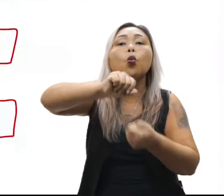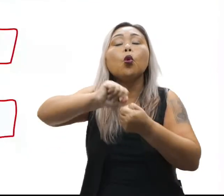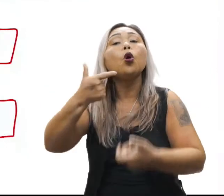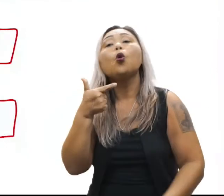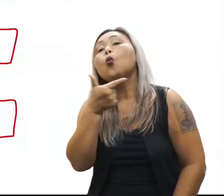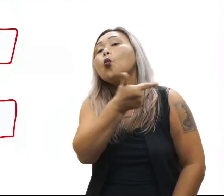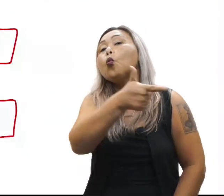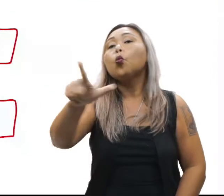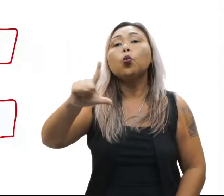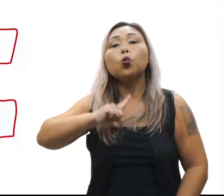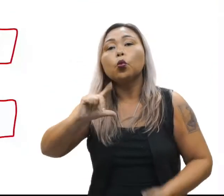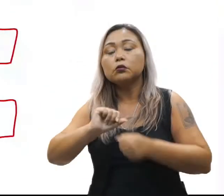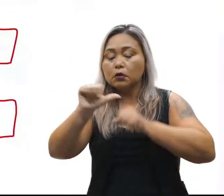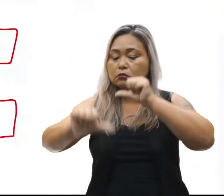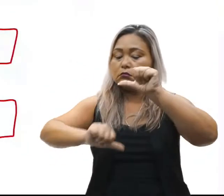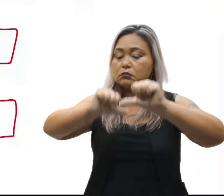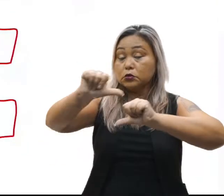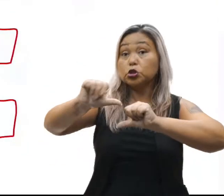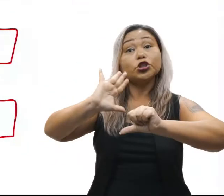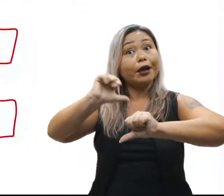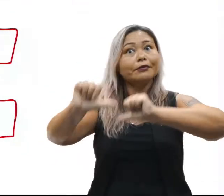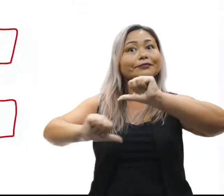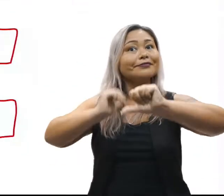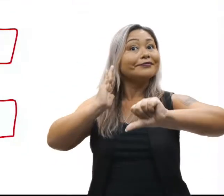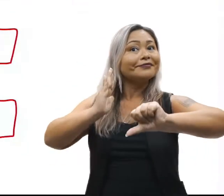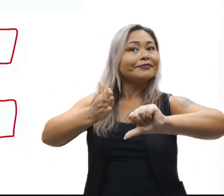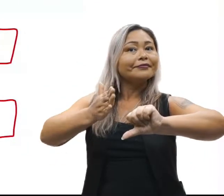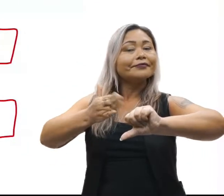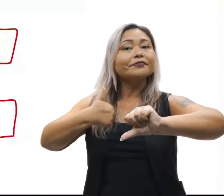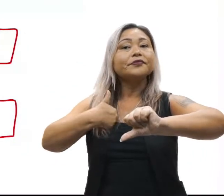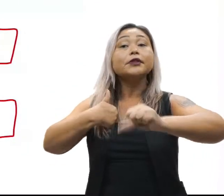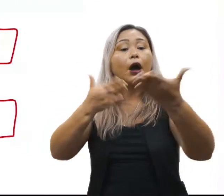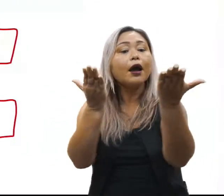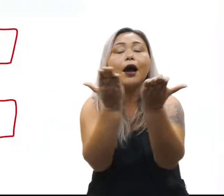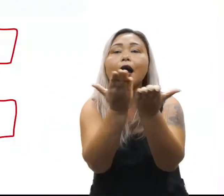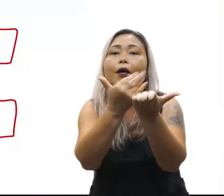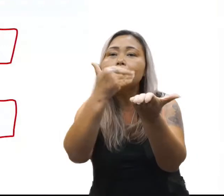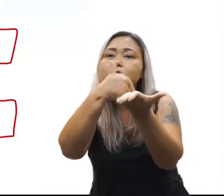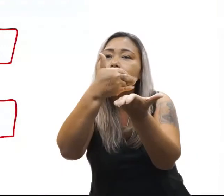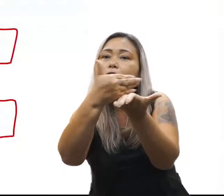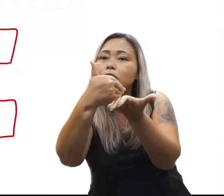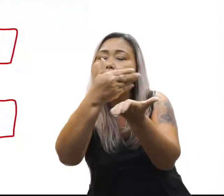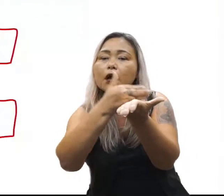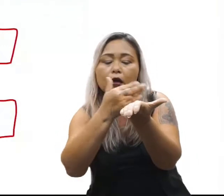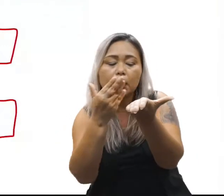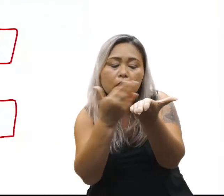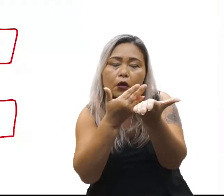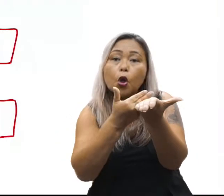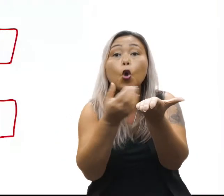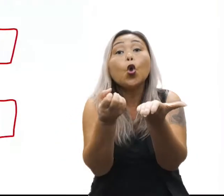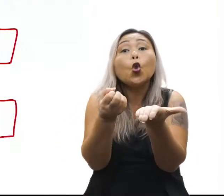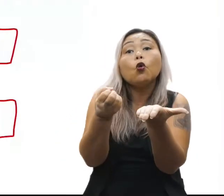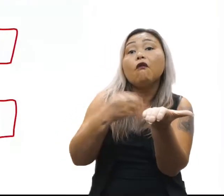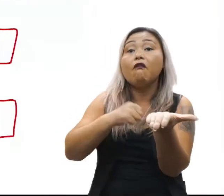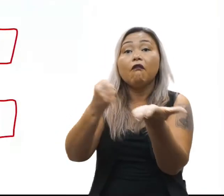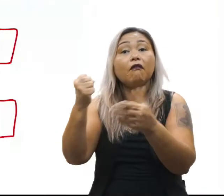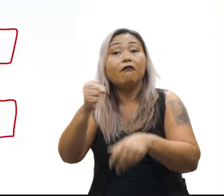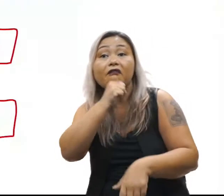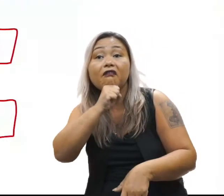de mudança, de modernização, né? A própria Bíblia é dividida lá entre o Velho e o Novo Testamento,